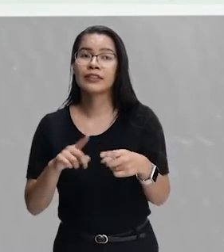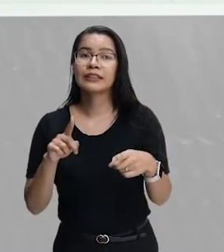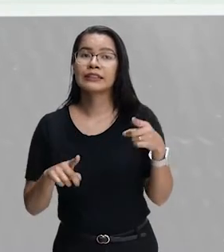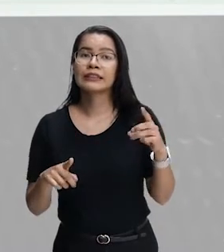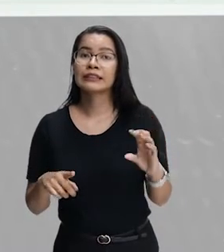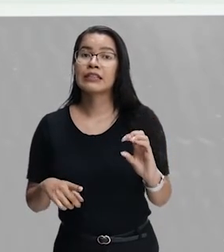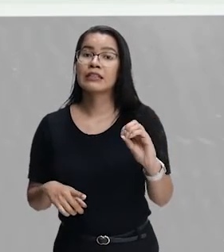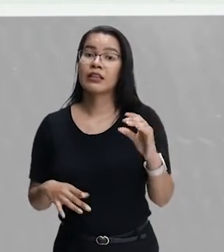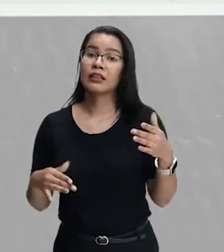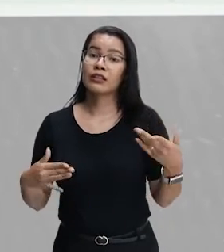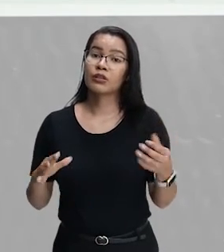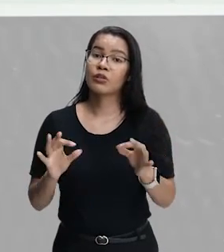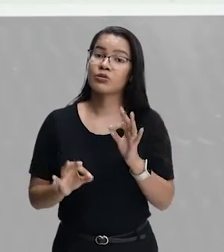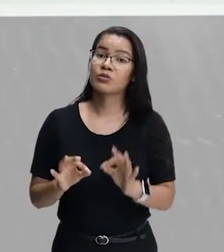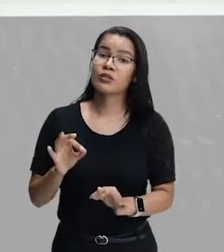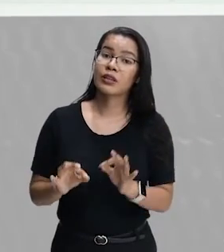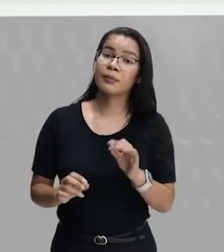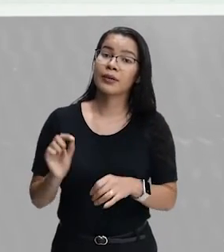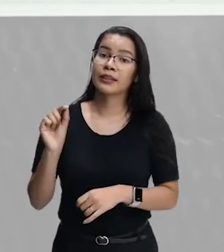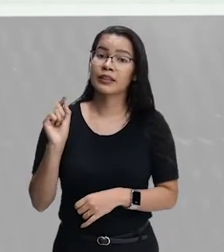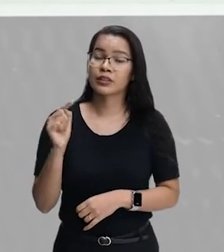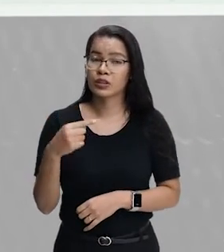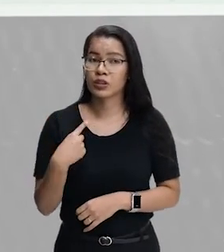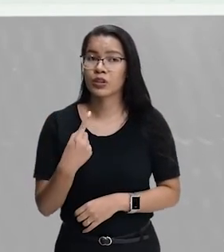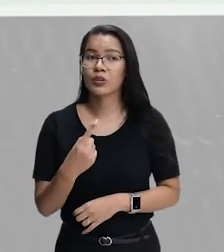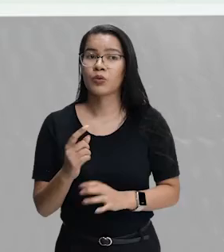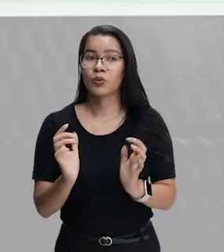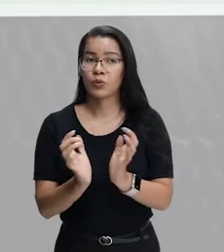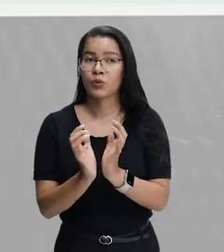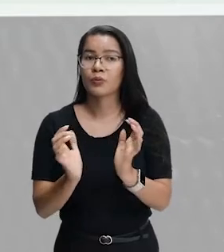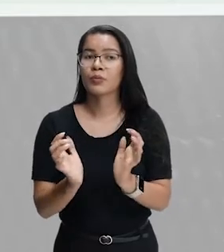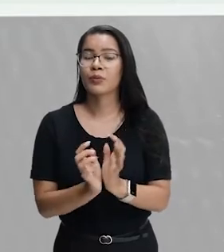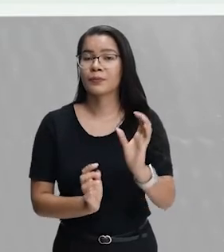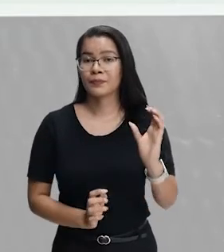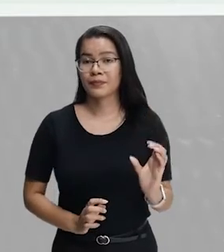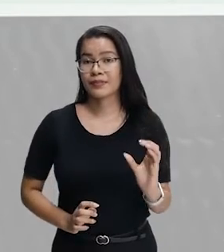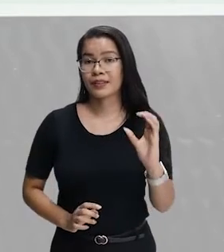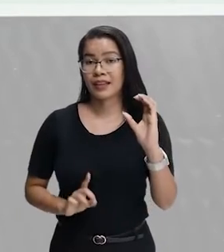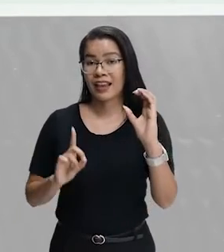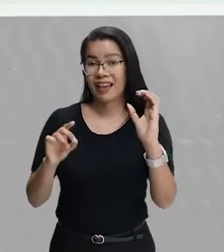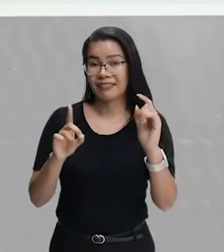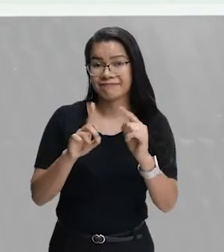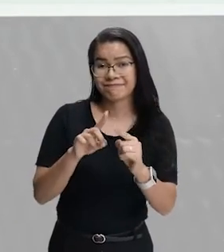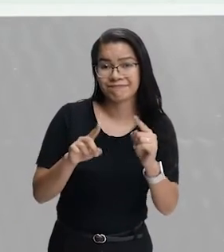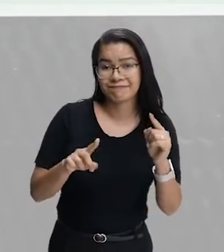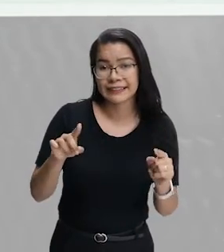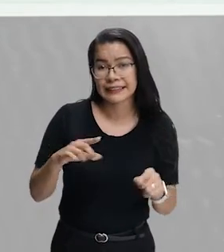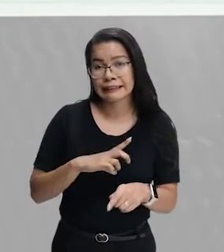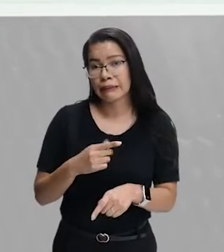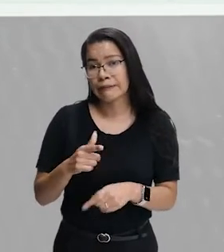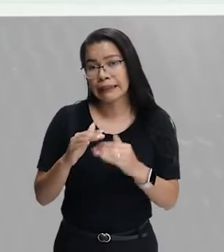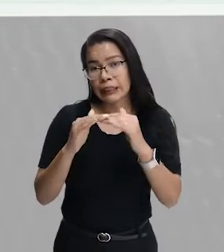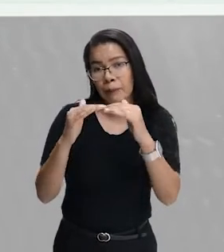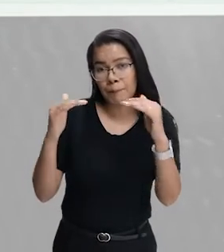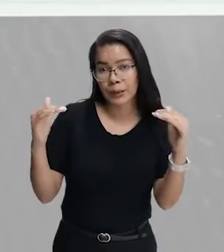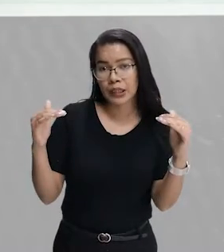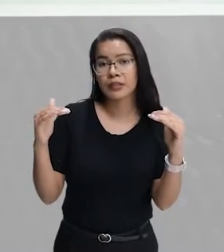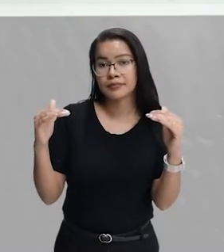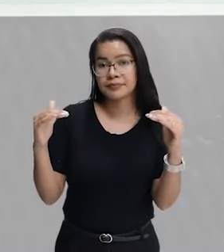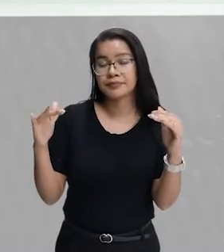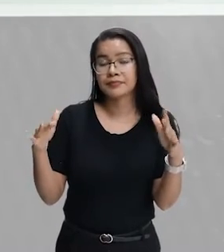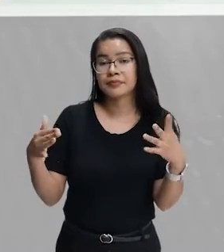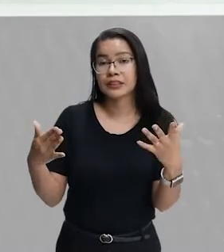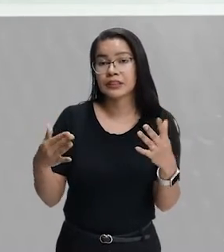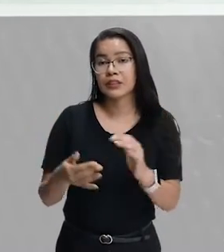que está mostrando? Justamente que esse grupo C ele é muito irregular, não tem regularidade.